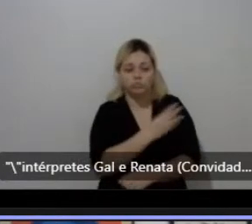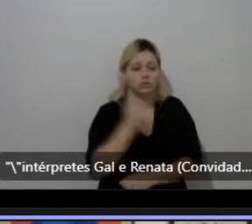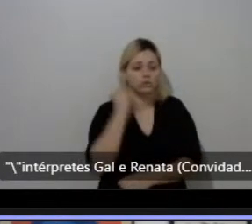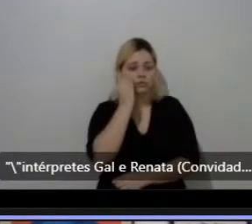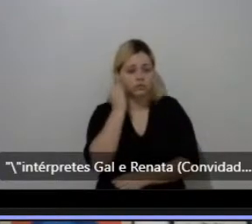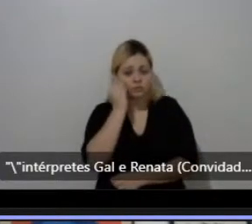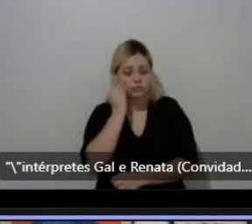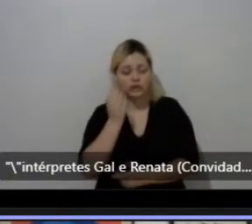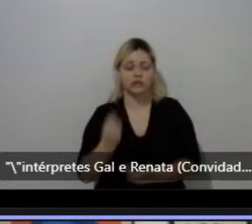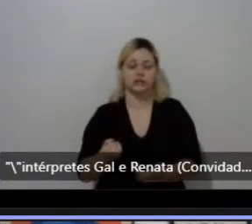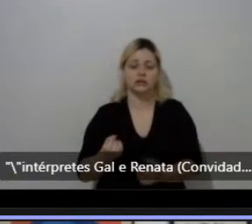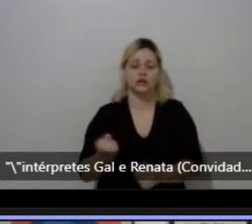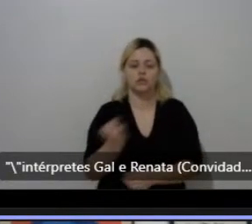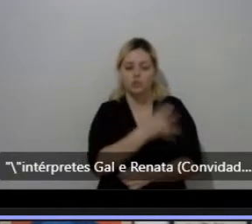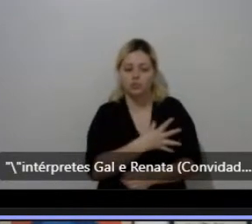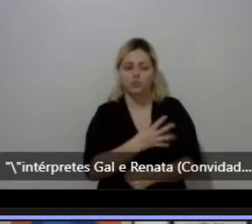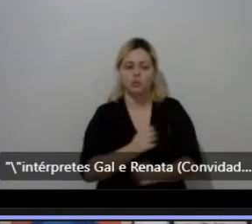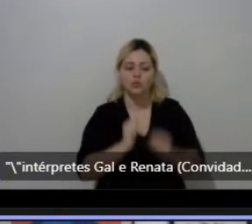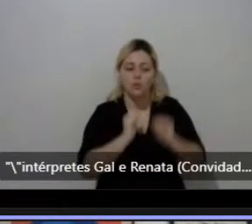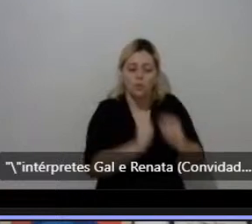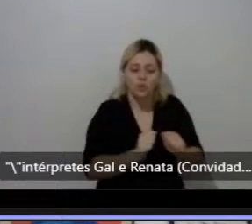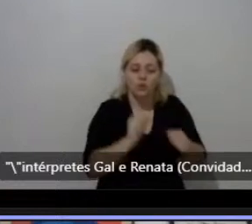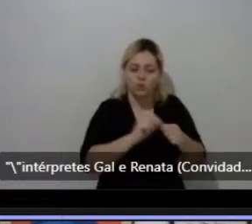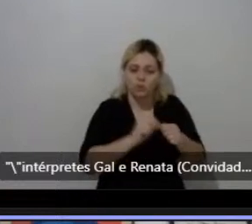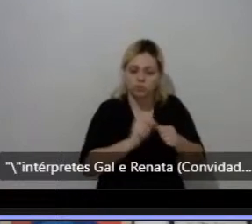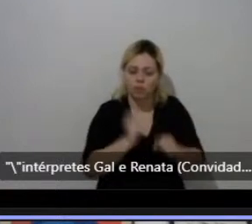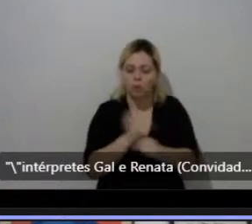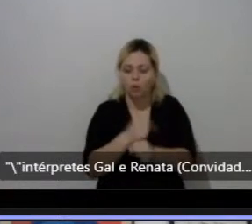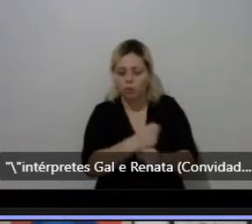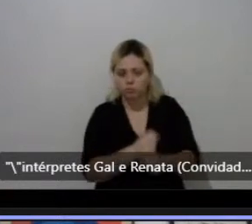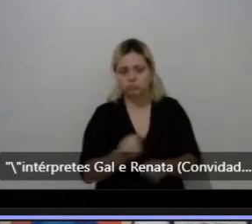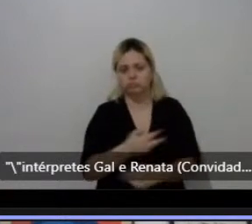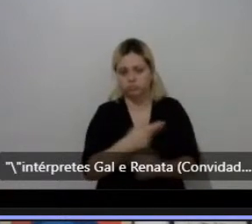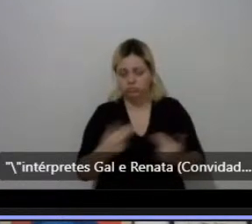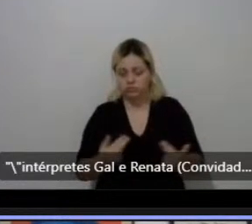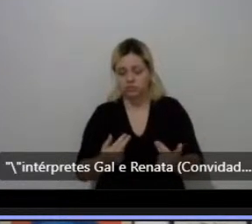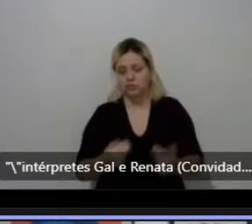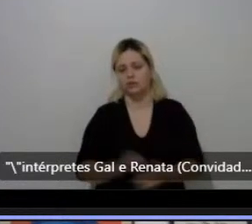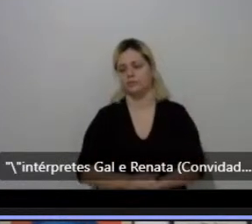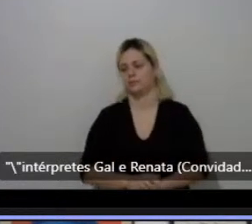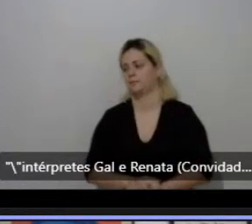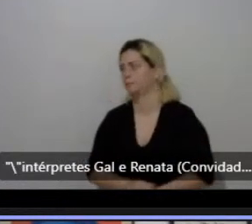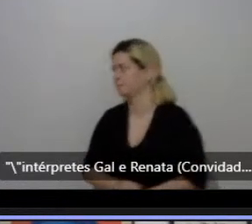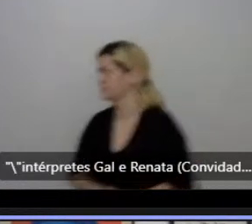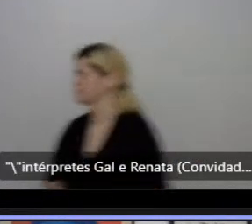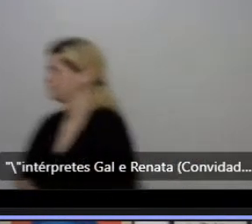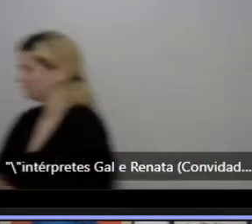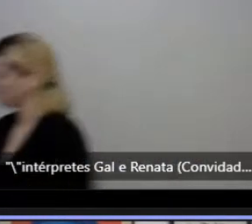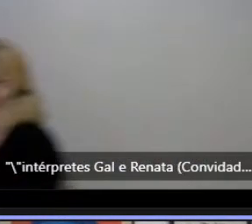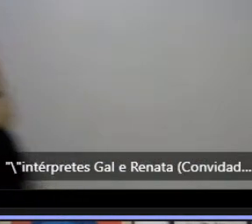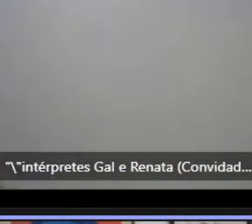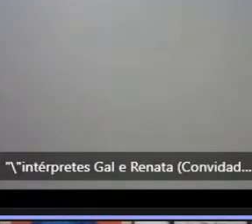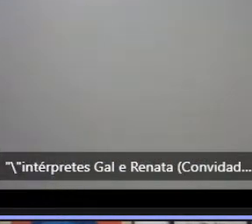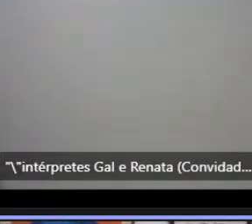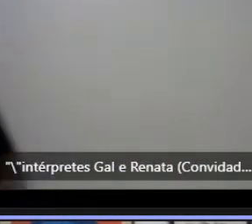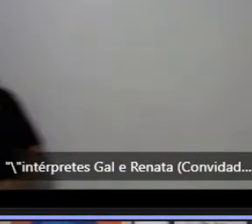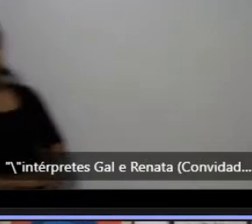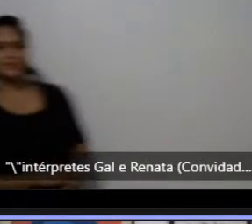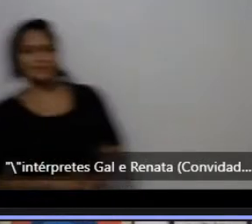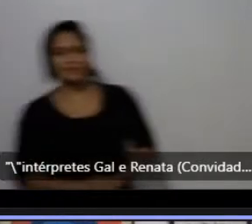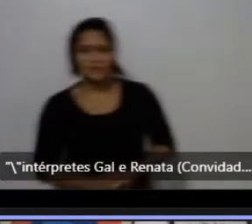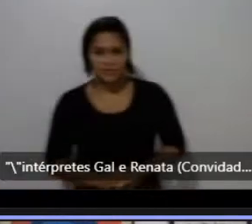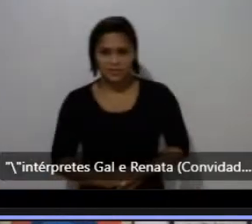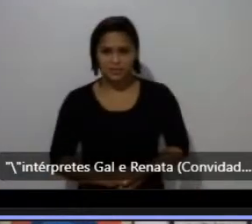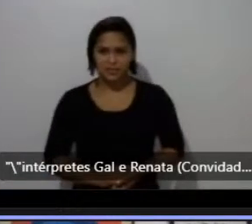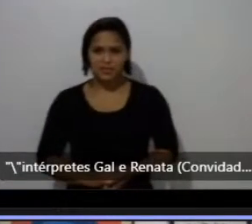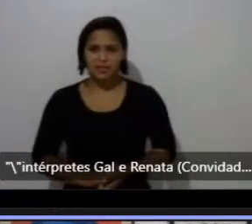experiências, dessas novas possibilidades dentro desses territórios, né? Isso não quer dizer que a gente não vai discutir mais moradia, não quer, vai dizer que a gente não vai pautar